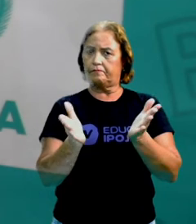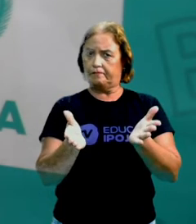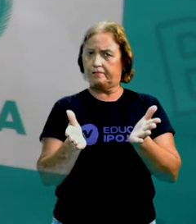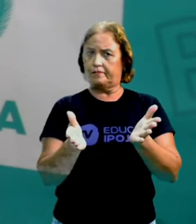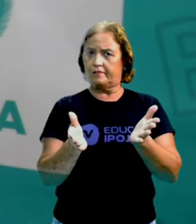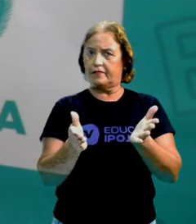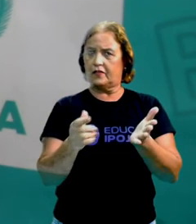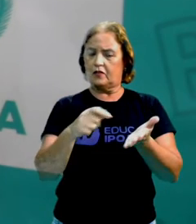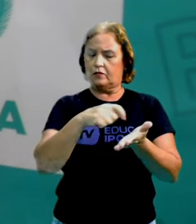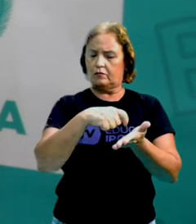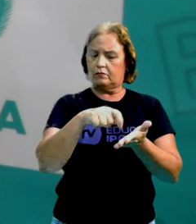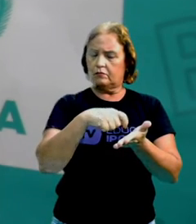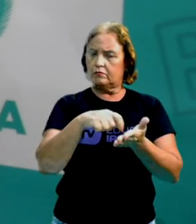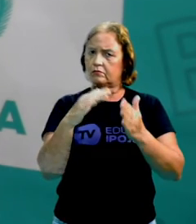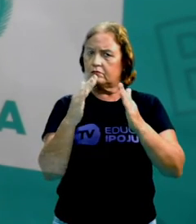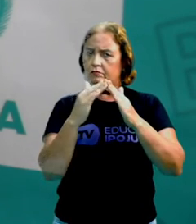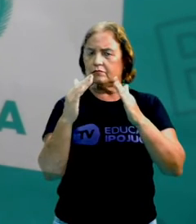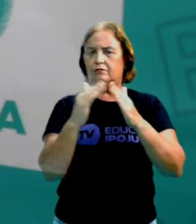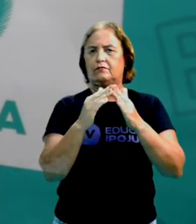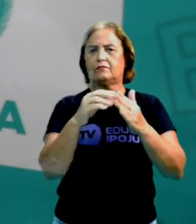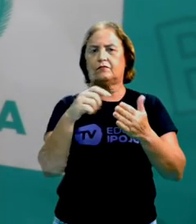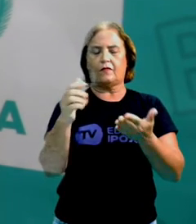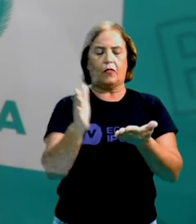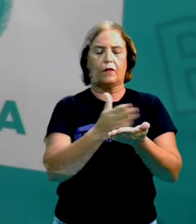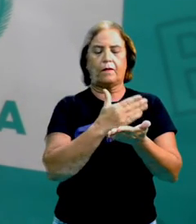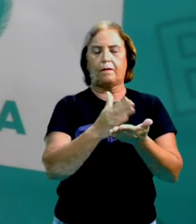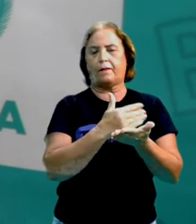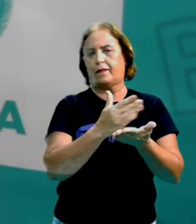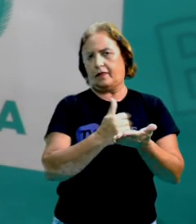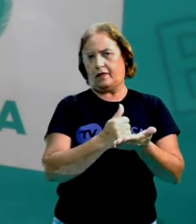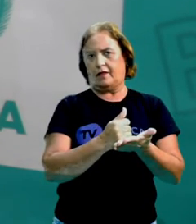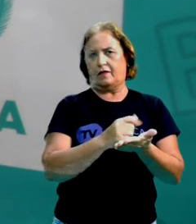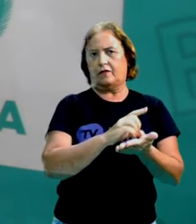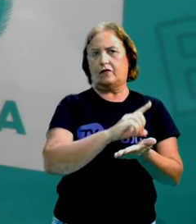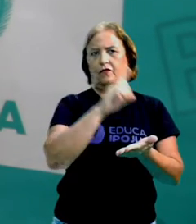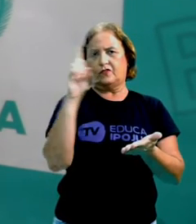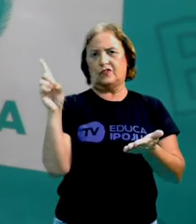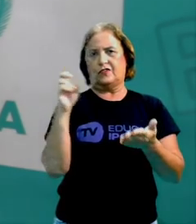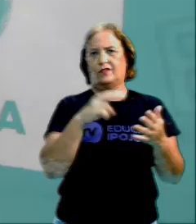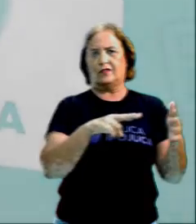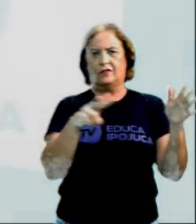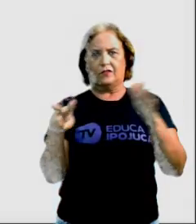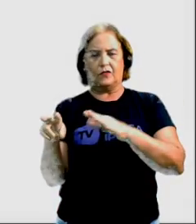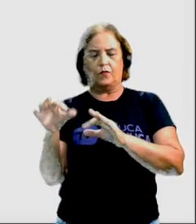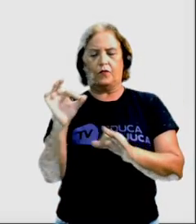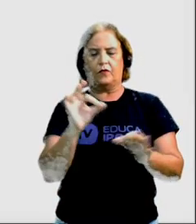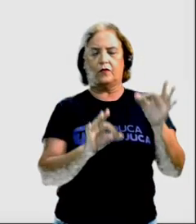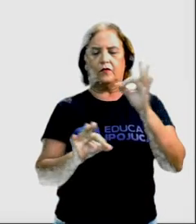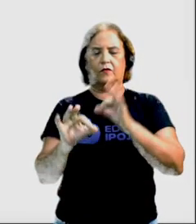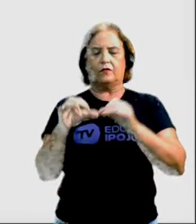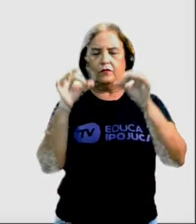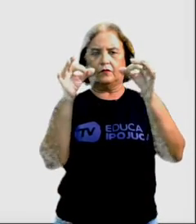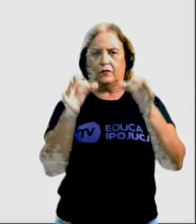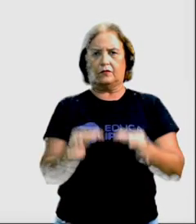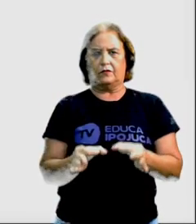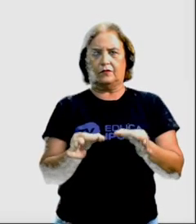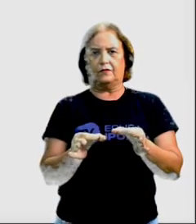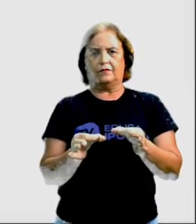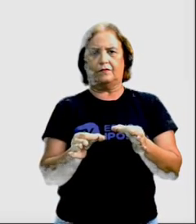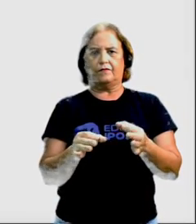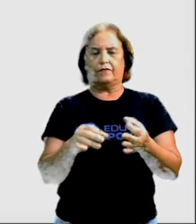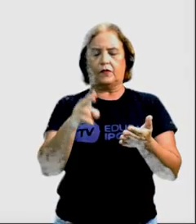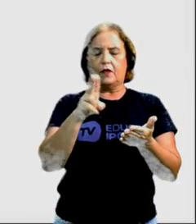Escreva aí na casa de vocês sim seu caderno os dias da semana na ordem correta